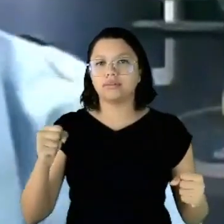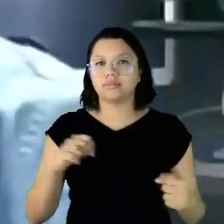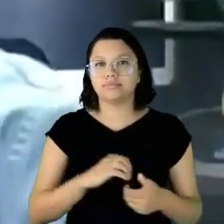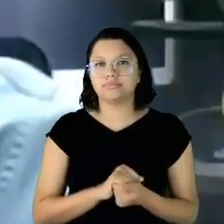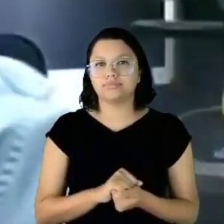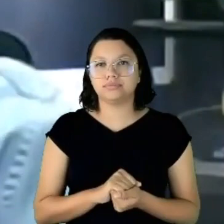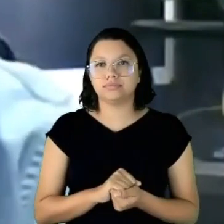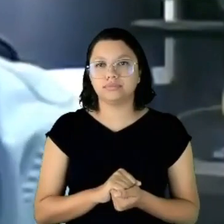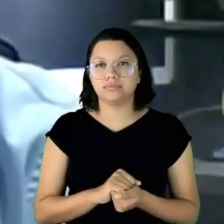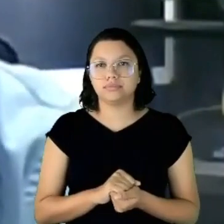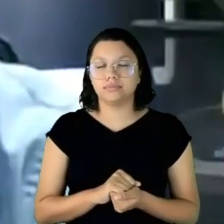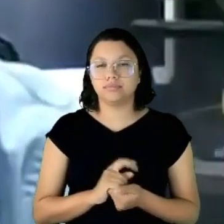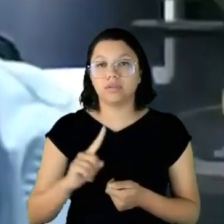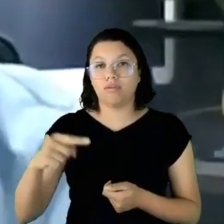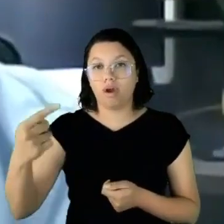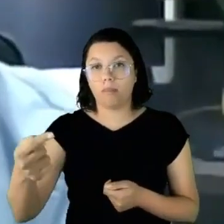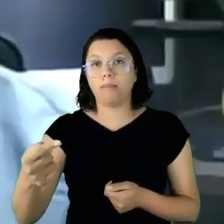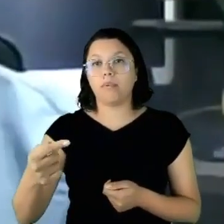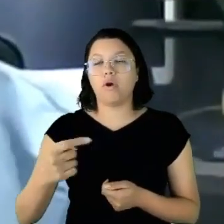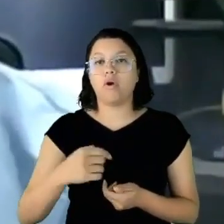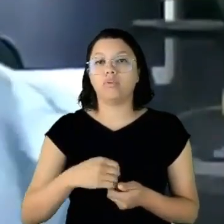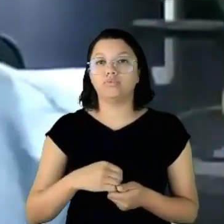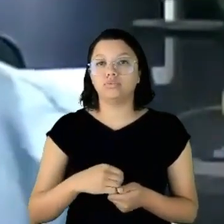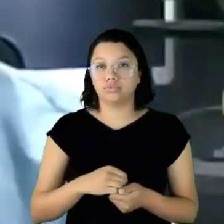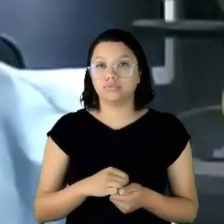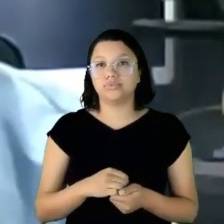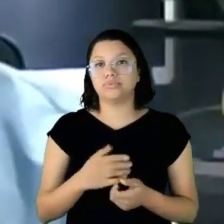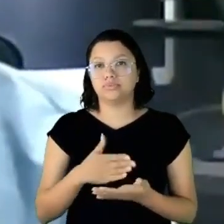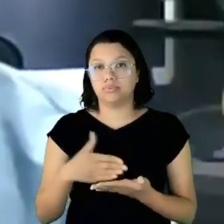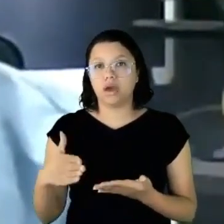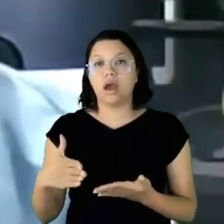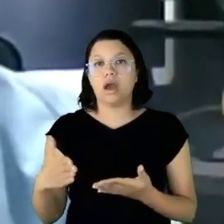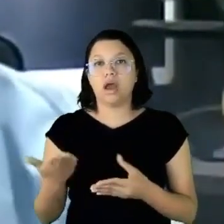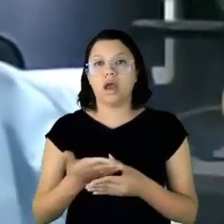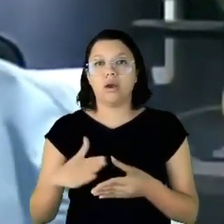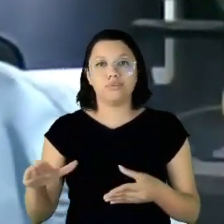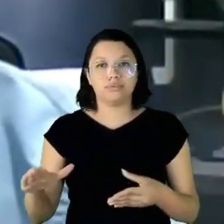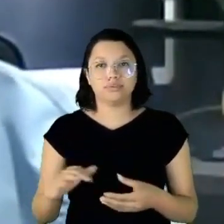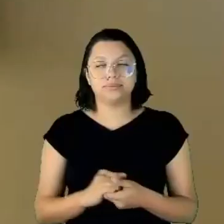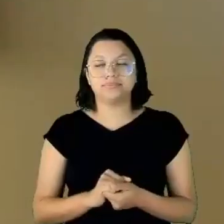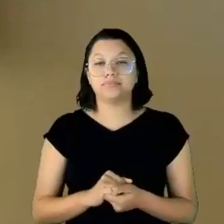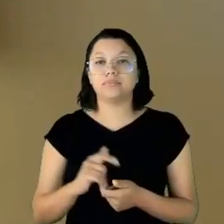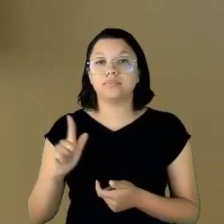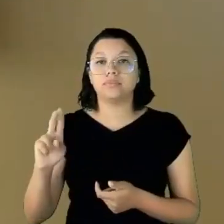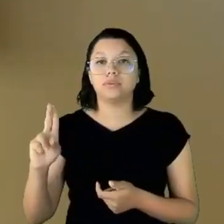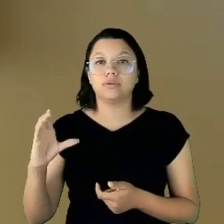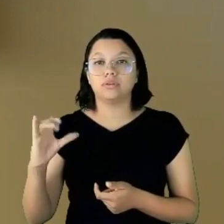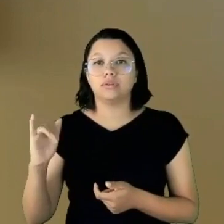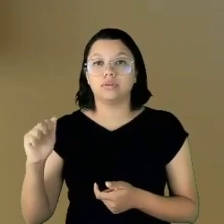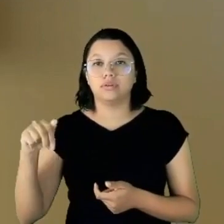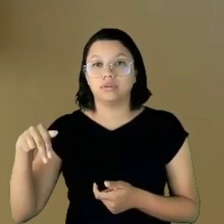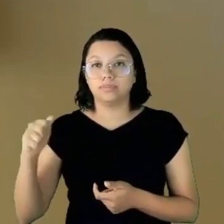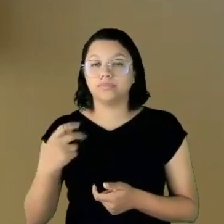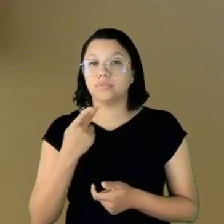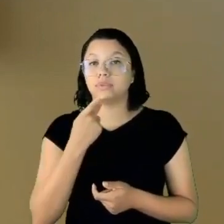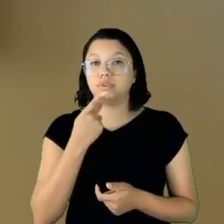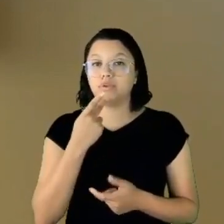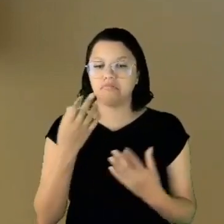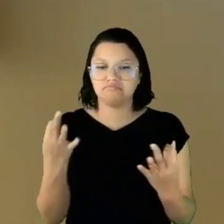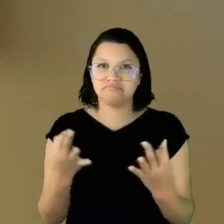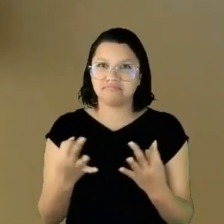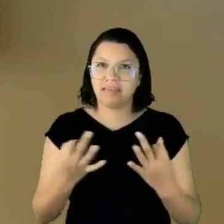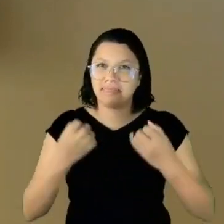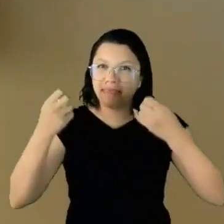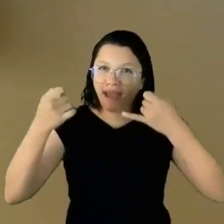ele segue para o próximo para a próxima etapa do processo aí a Luciana Gomes espera Coutinho